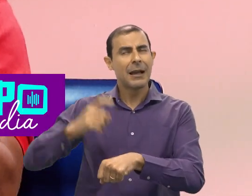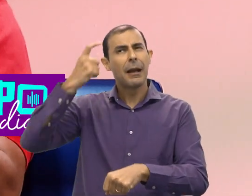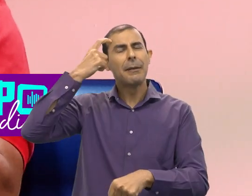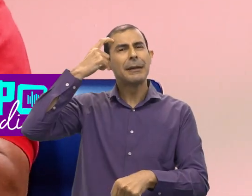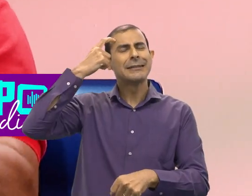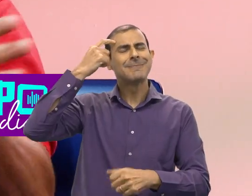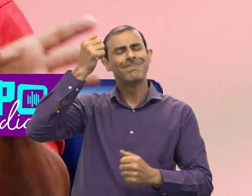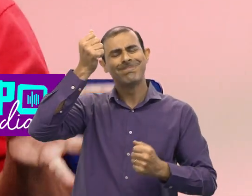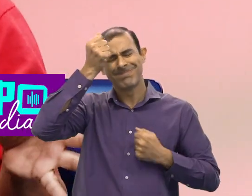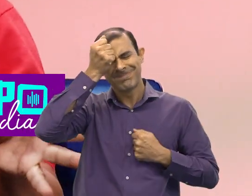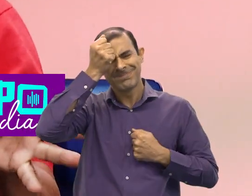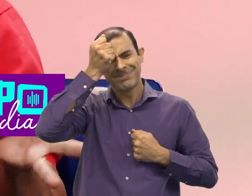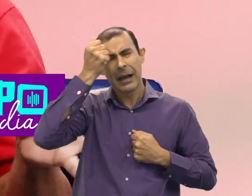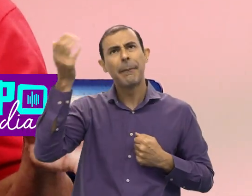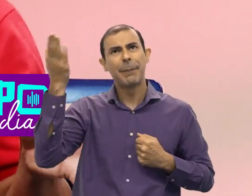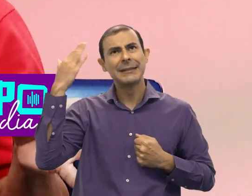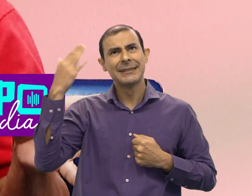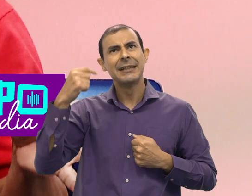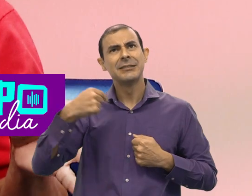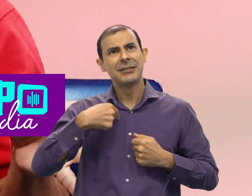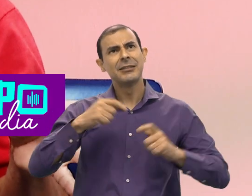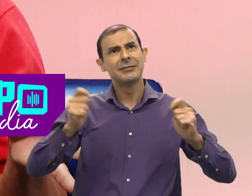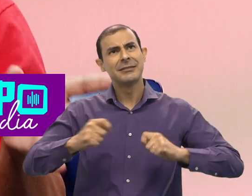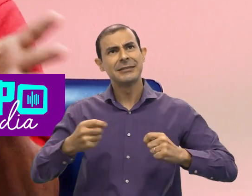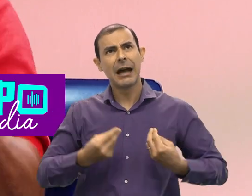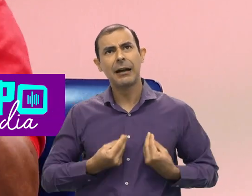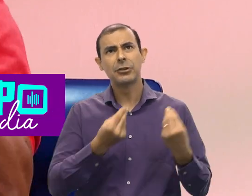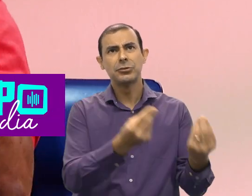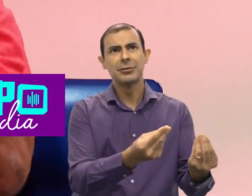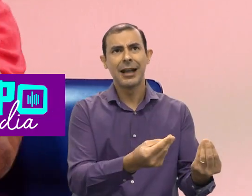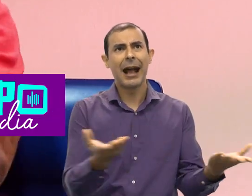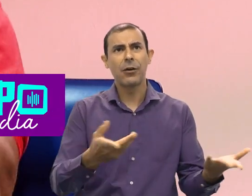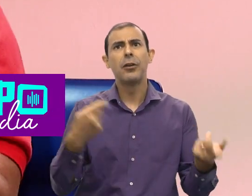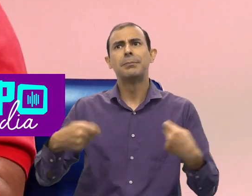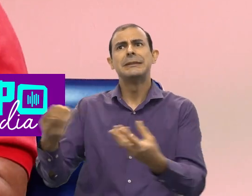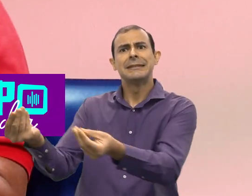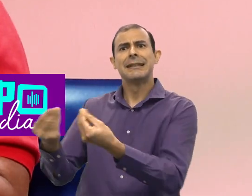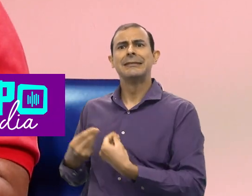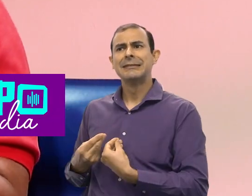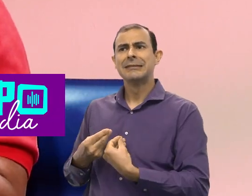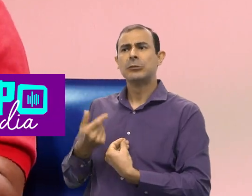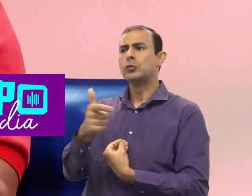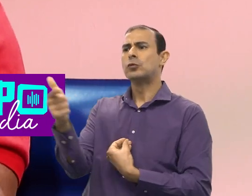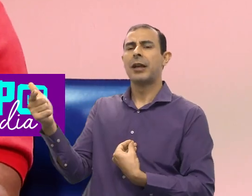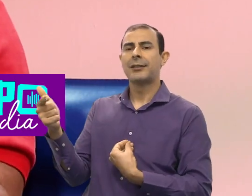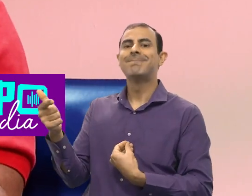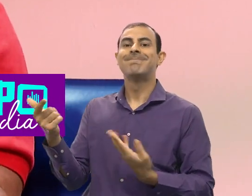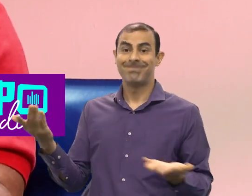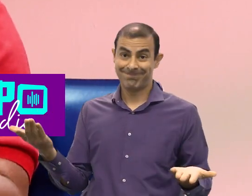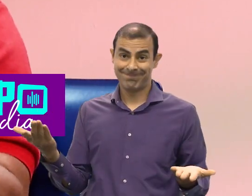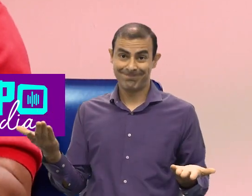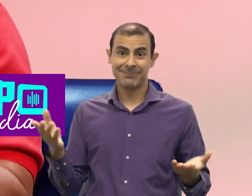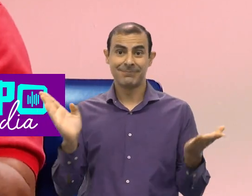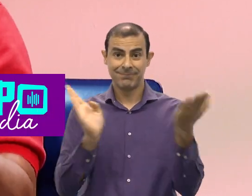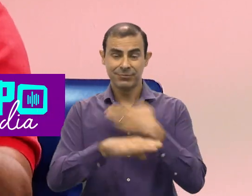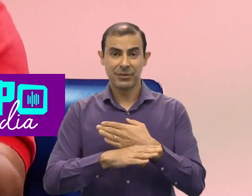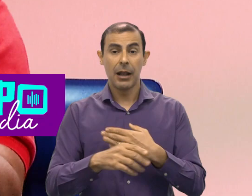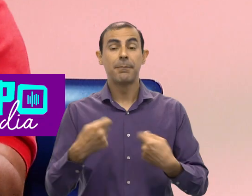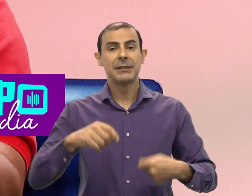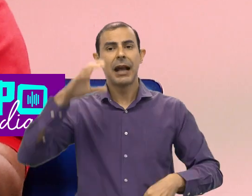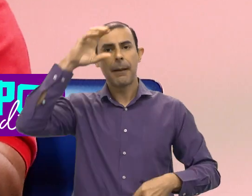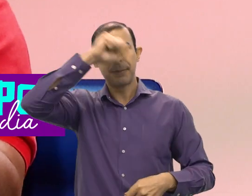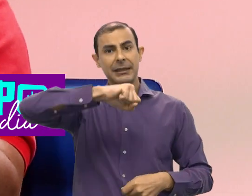que o pequeno gesto que ela podia ter cometido poderia ter salvo vidas, e que ela de repente um dia vai precisar. Aí dessa forma, de repente, ela pode